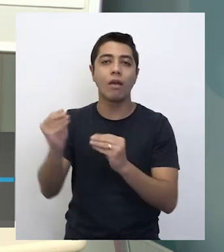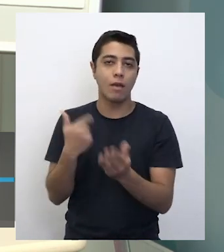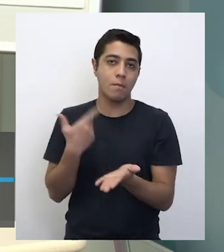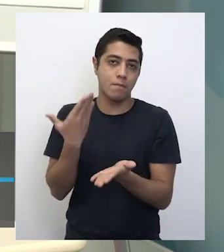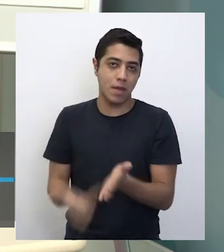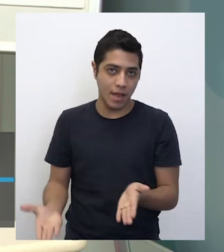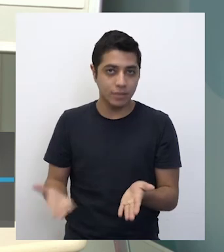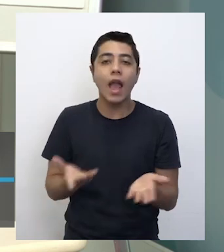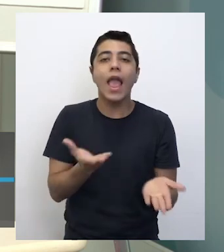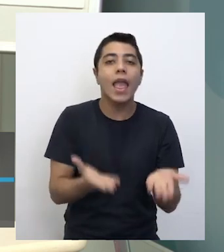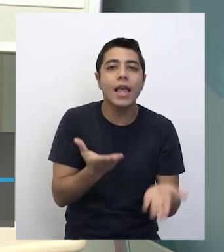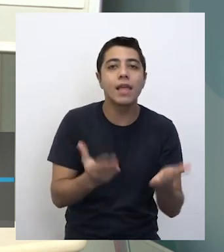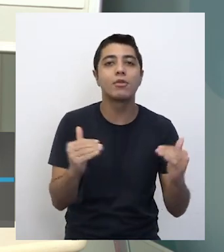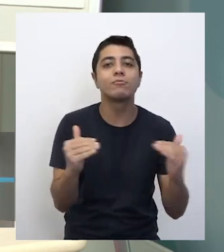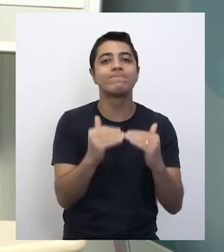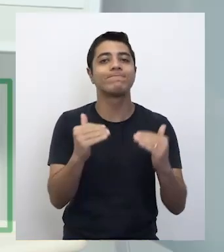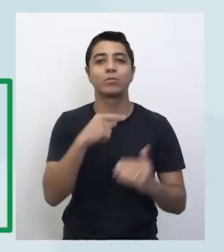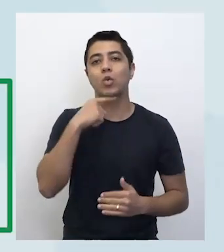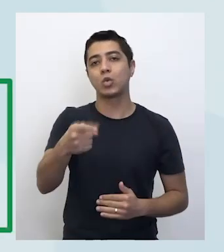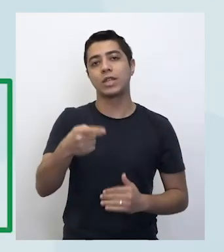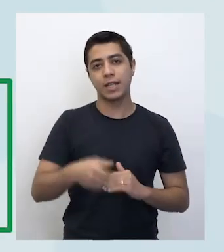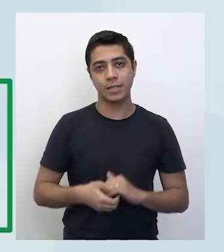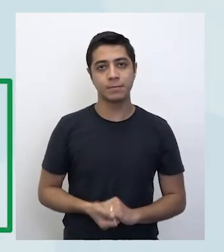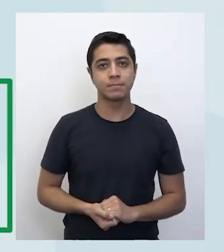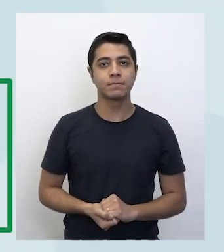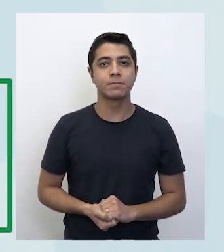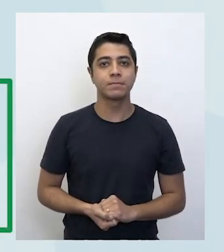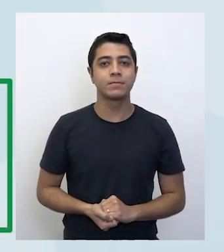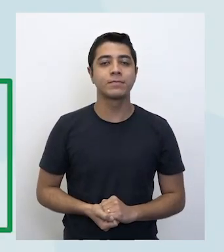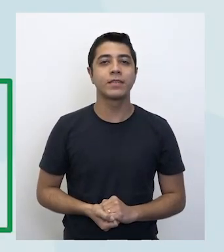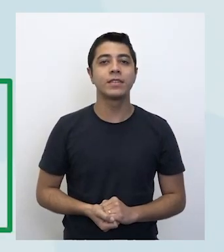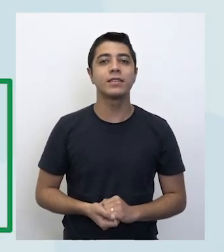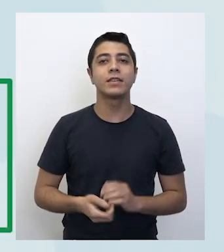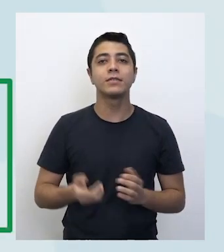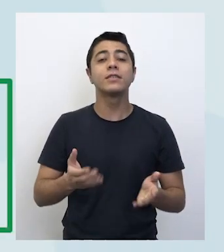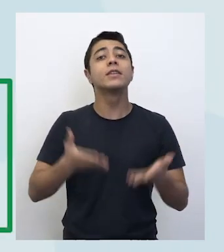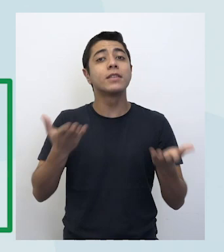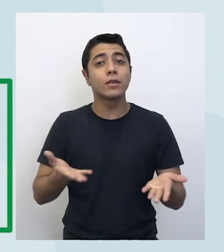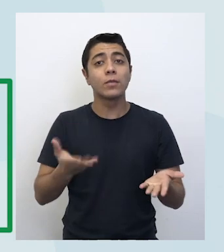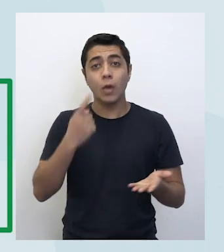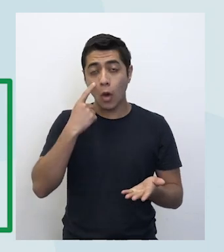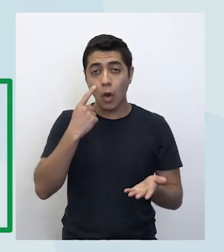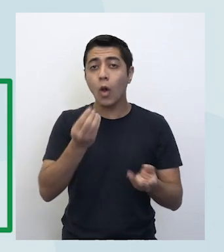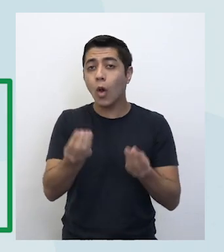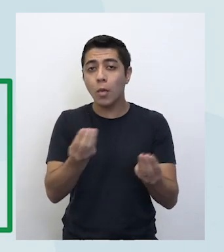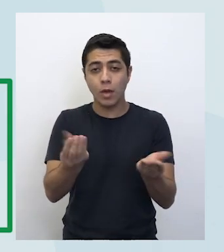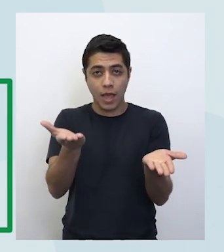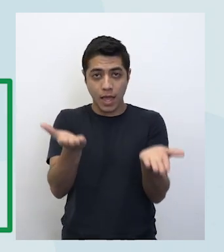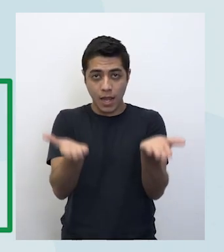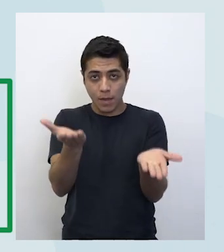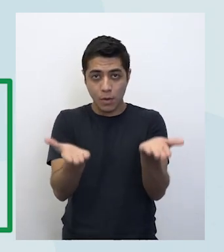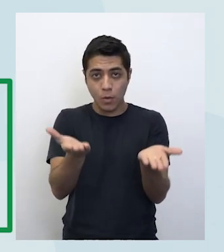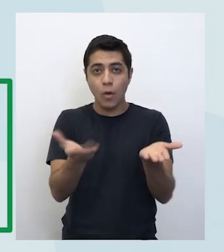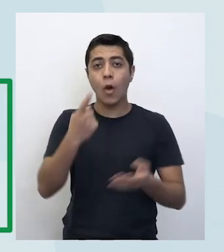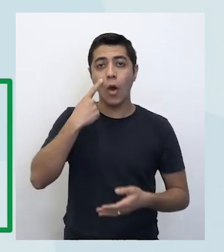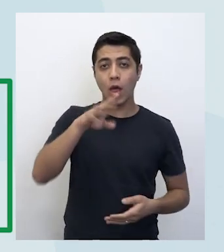reação, perfeito? Aí vamos aprofundar um pouquinho dentro de uma reação de equilíbrio. Se vocês olharem aqui nessa tabela, eu tenho